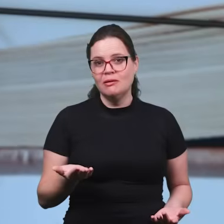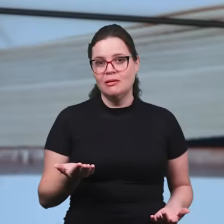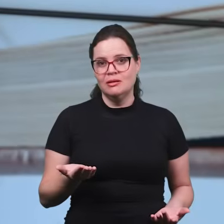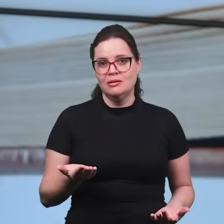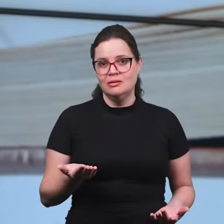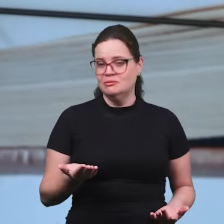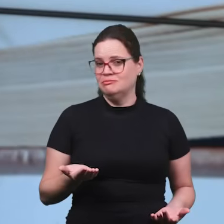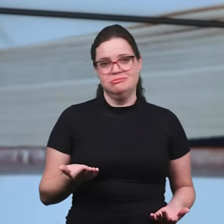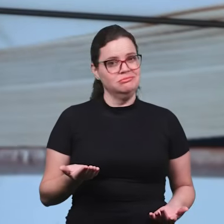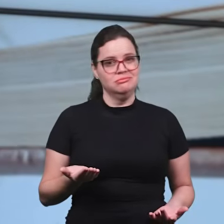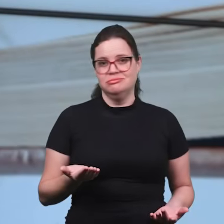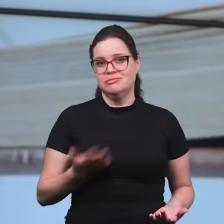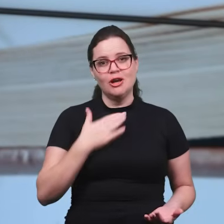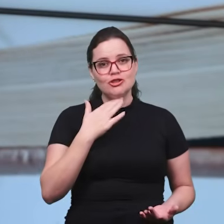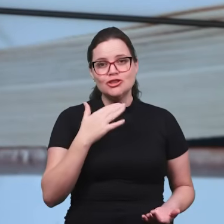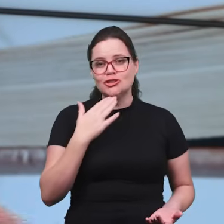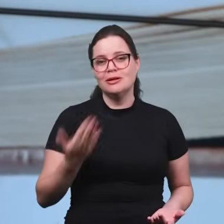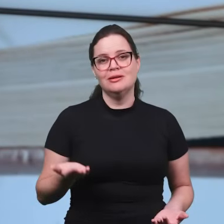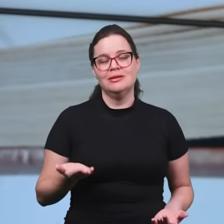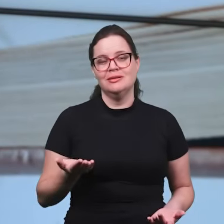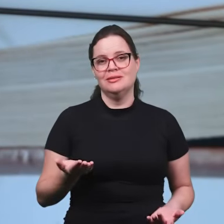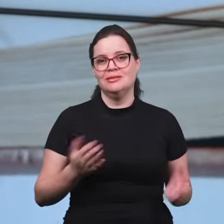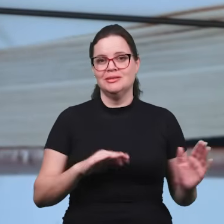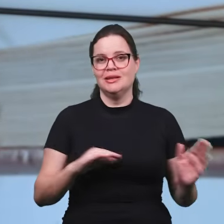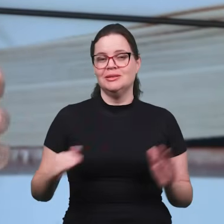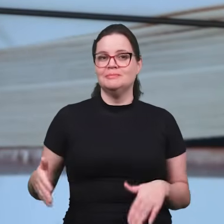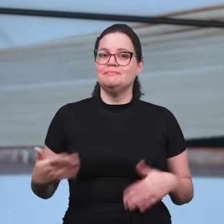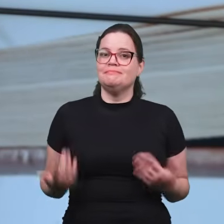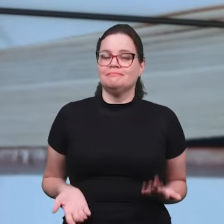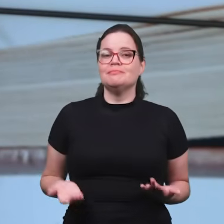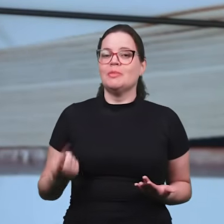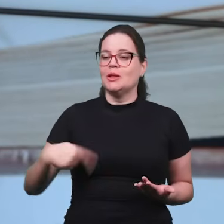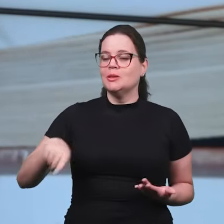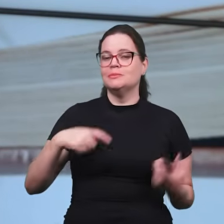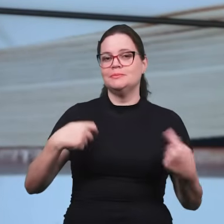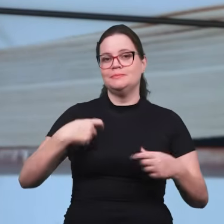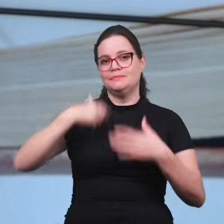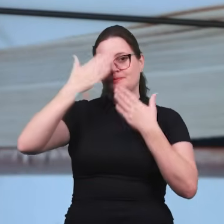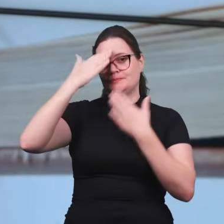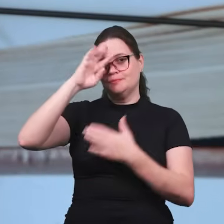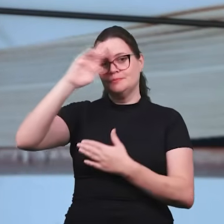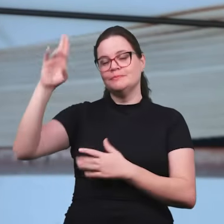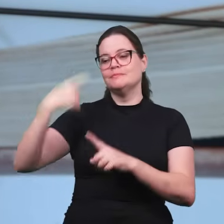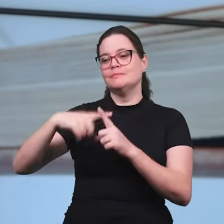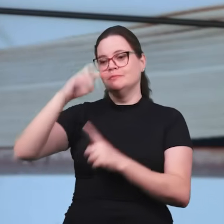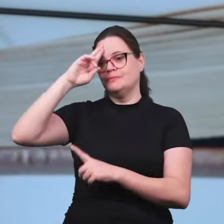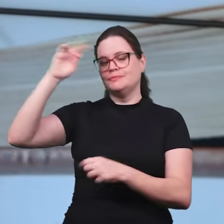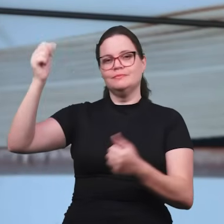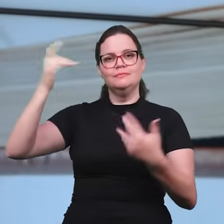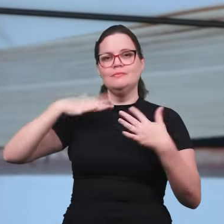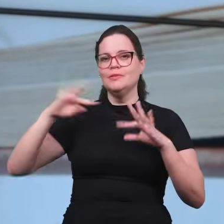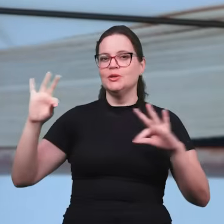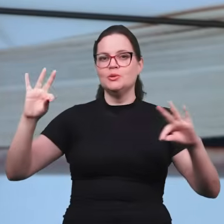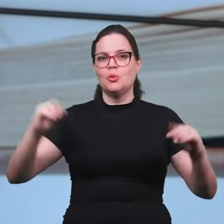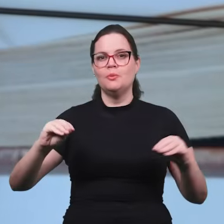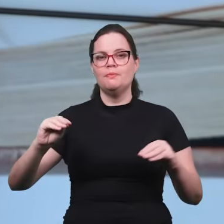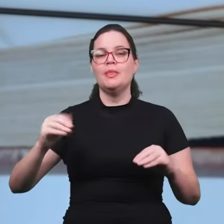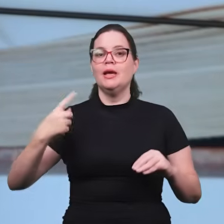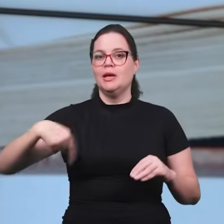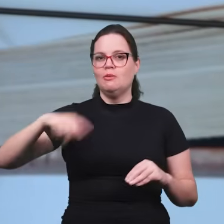o Senhor nos dá tudo e nós devemos ser gratos ao Senhor. E quando o Senhor nos leva a